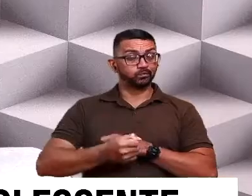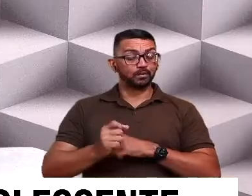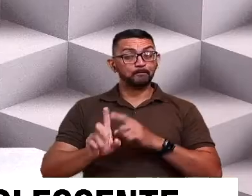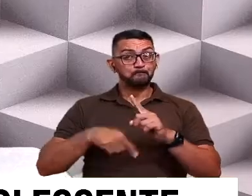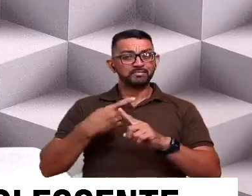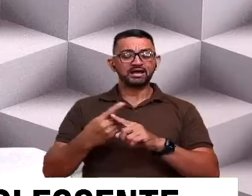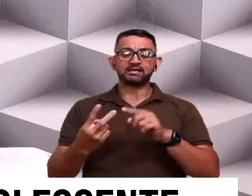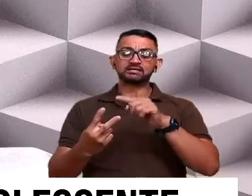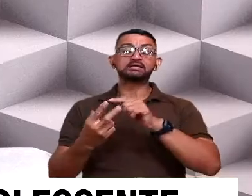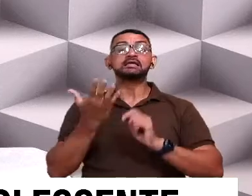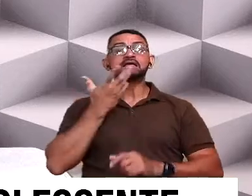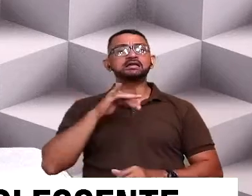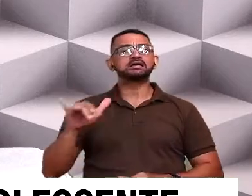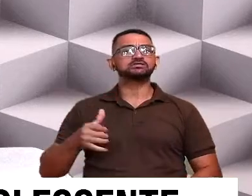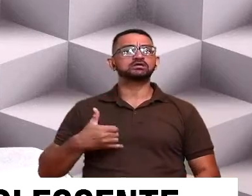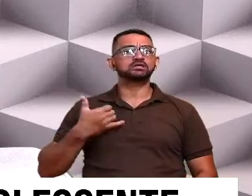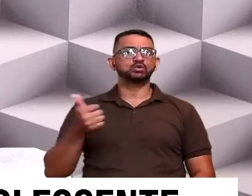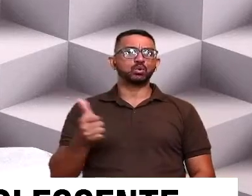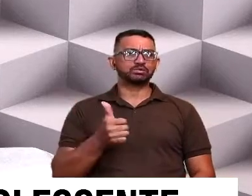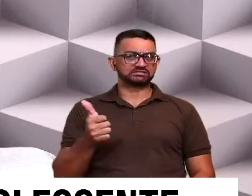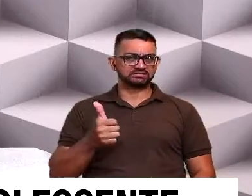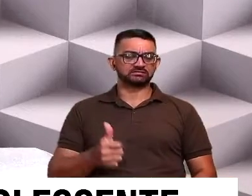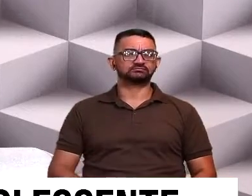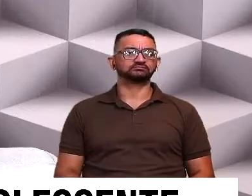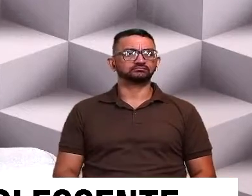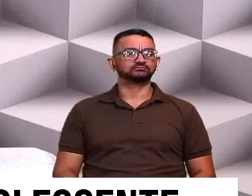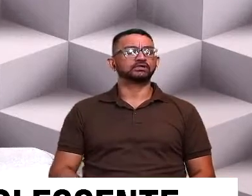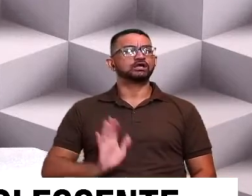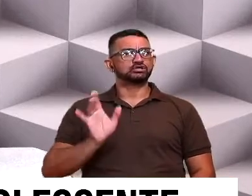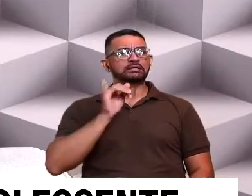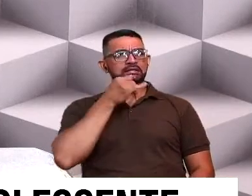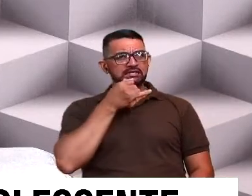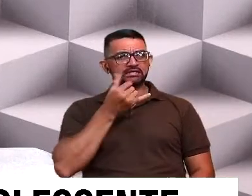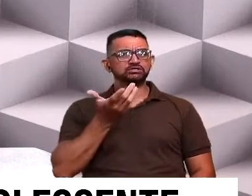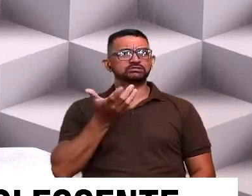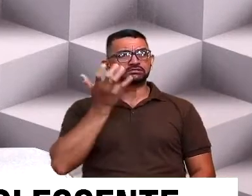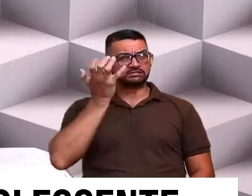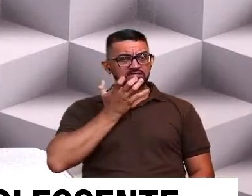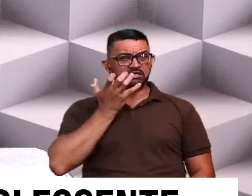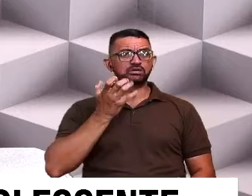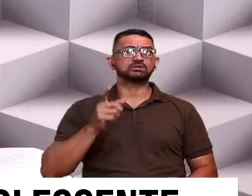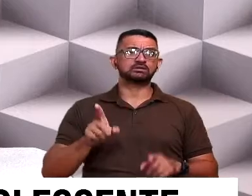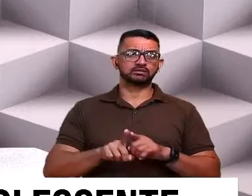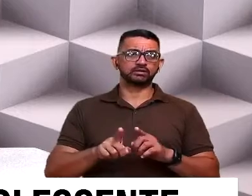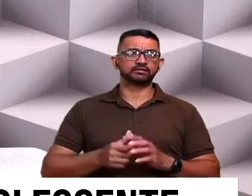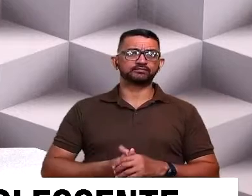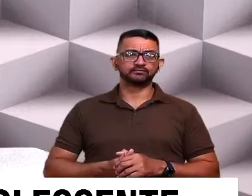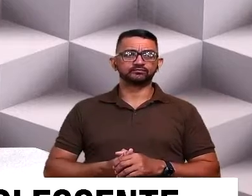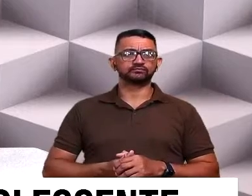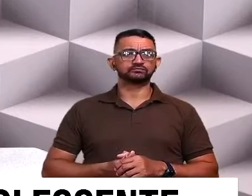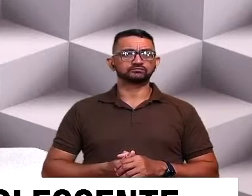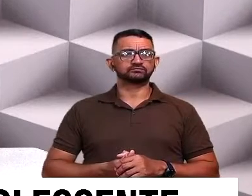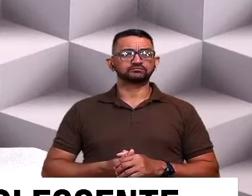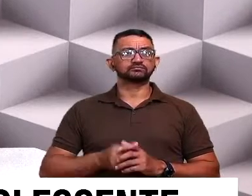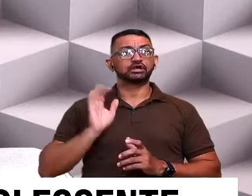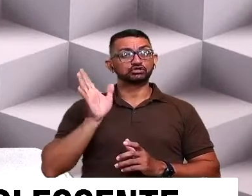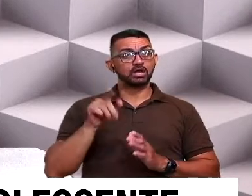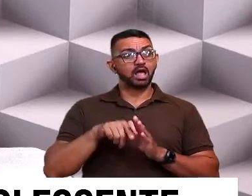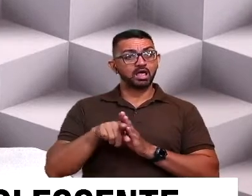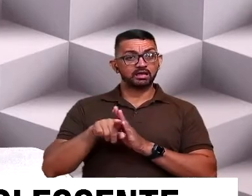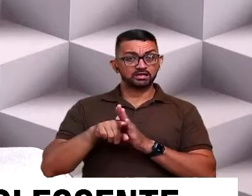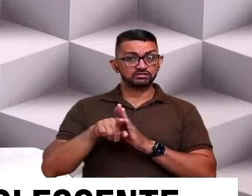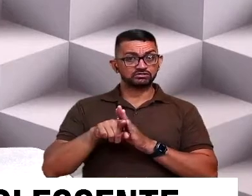anos de idade e uma criança de 11 anos de idade então é um caso muito triste muito sério né é